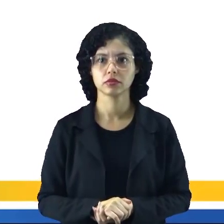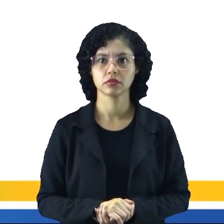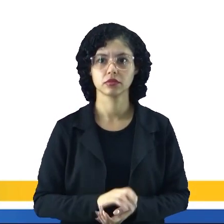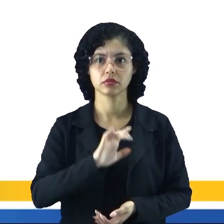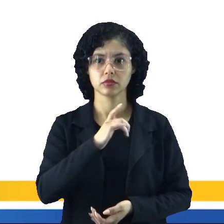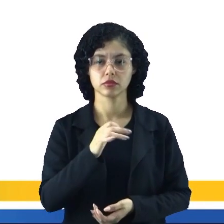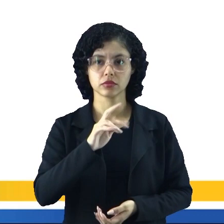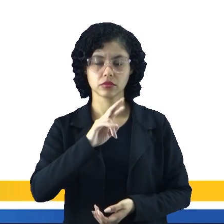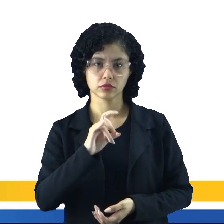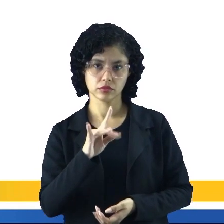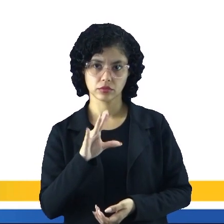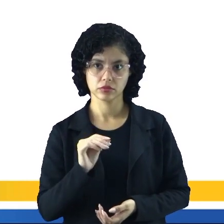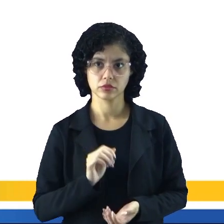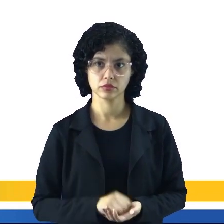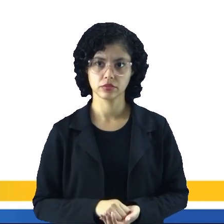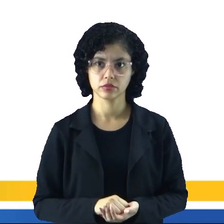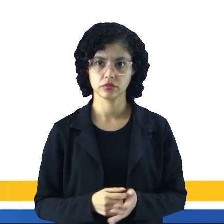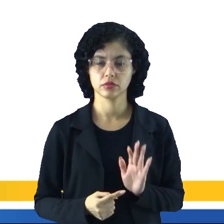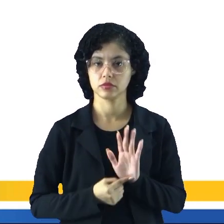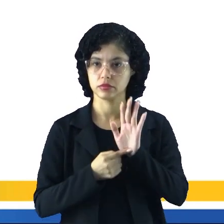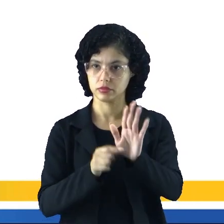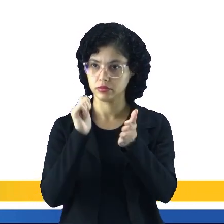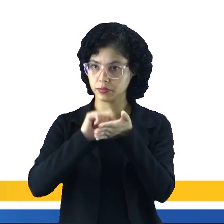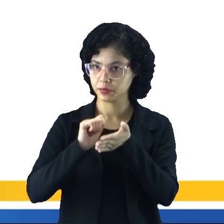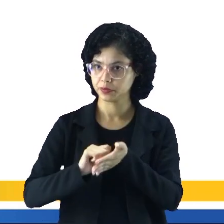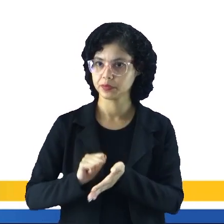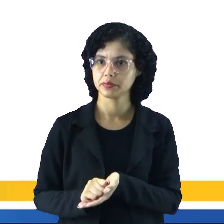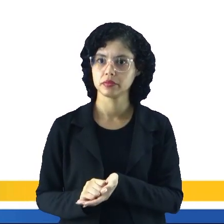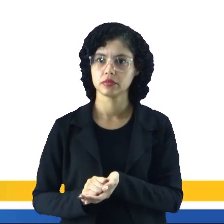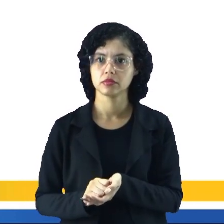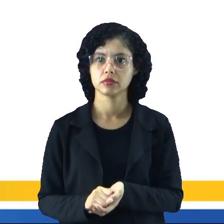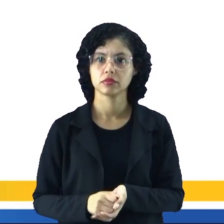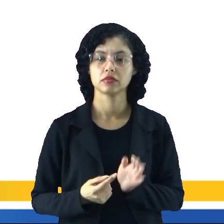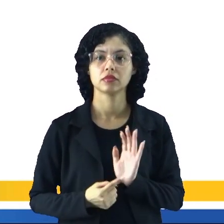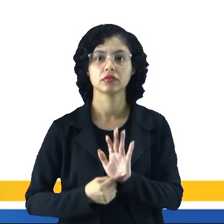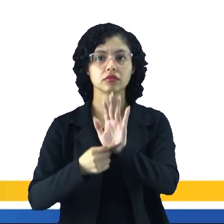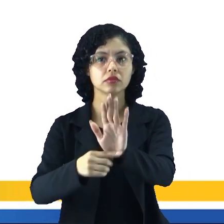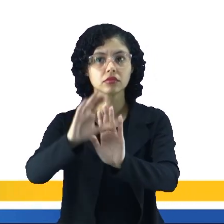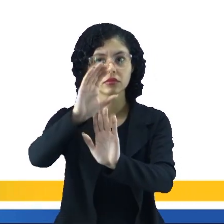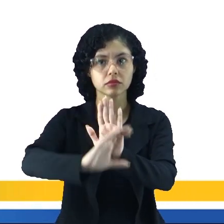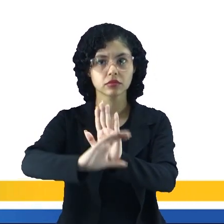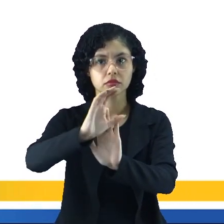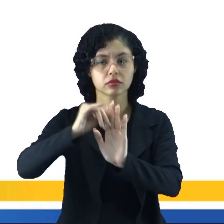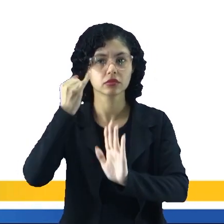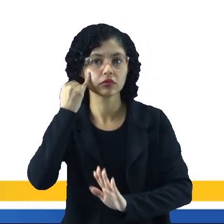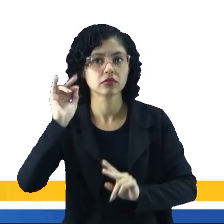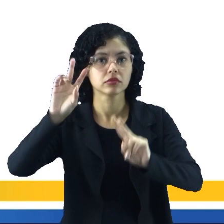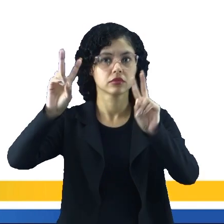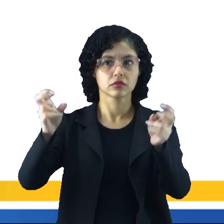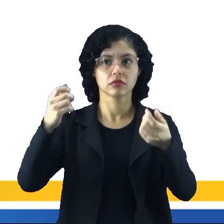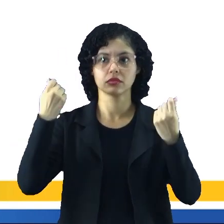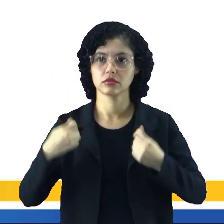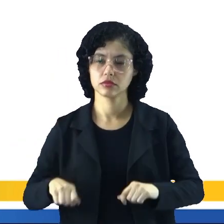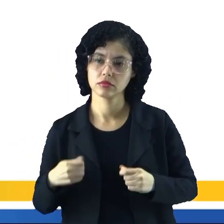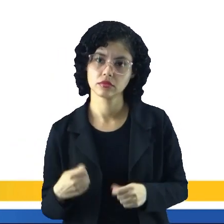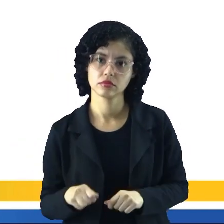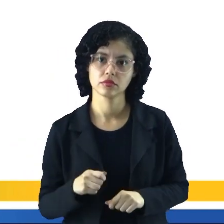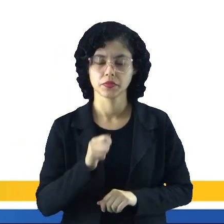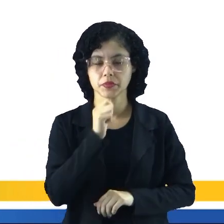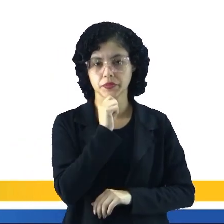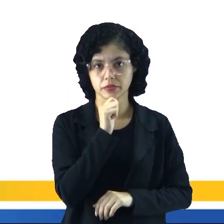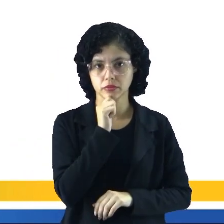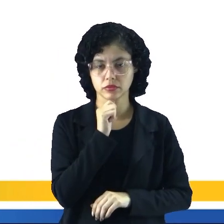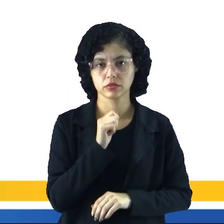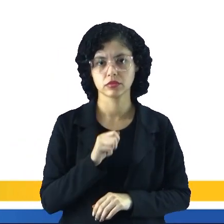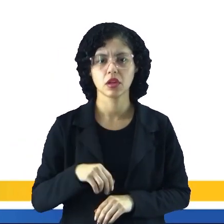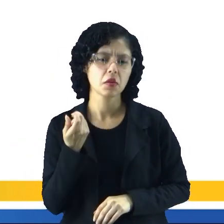o dispositivo do e o dissertativo expositivo né vai expor o conceitos ideias e teorias sem